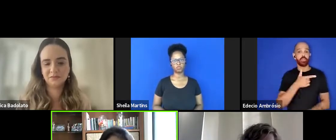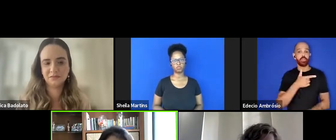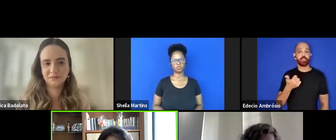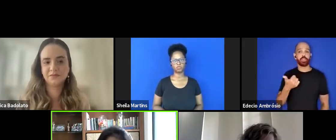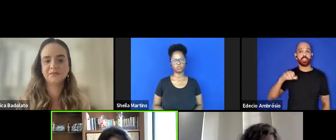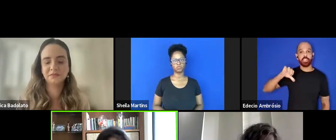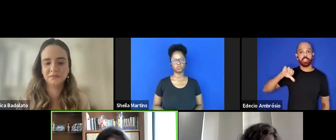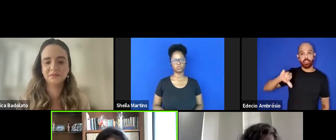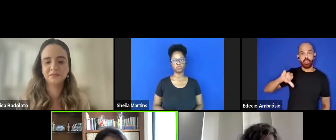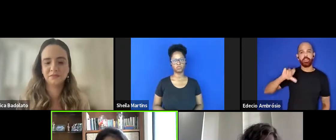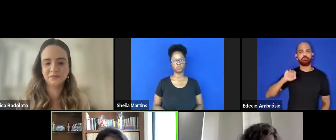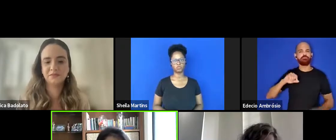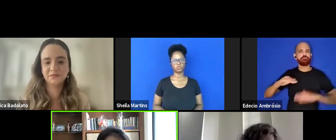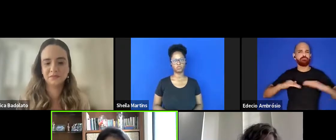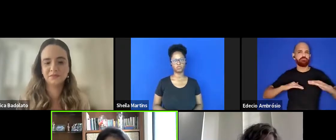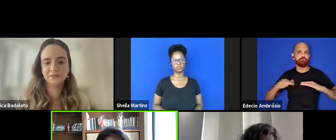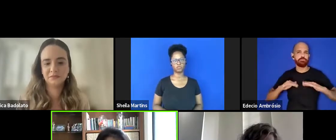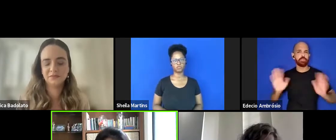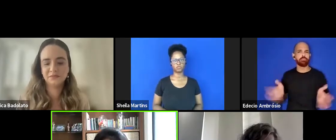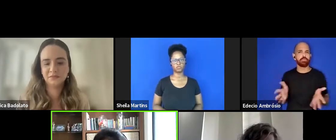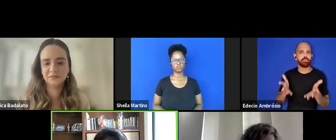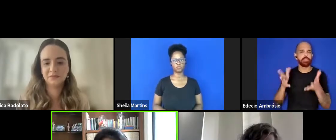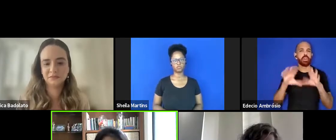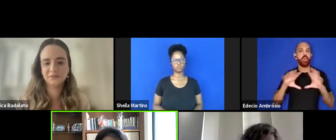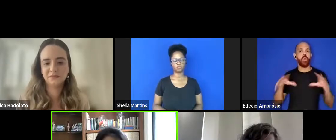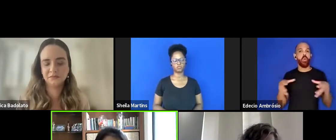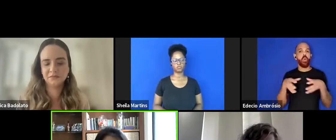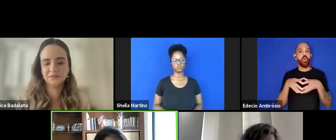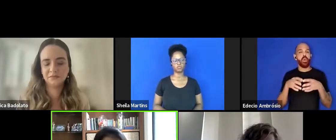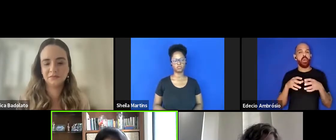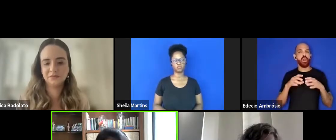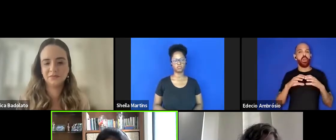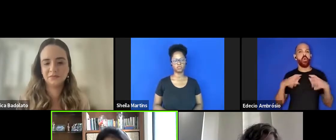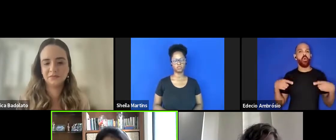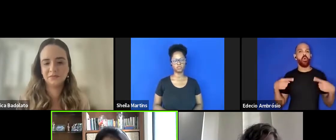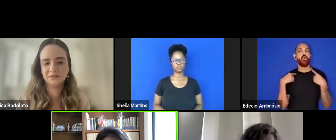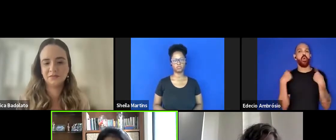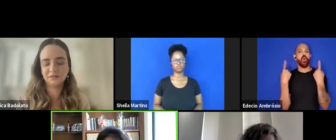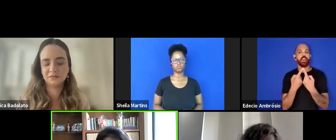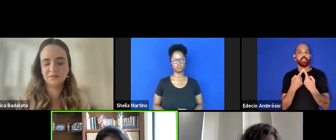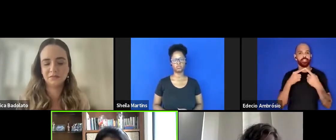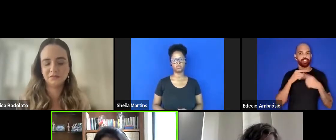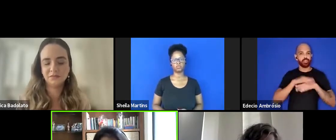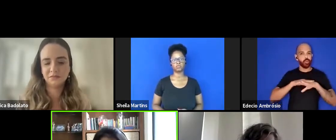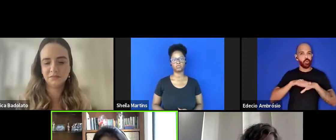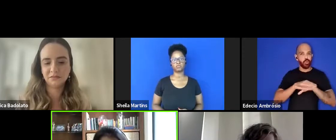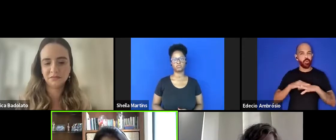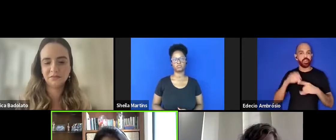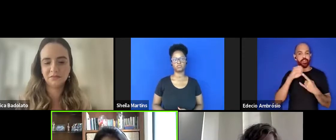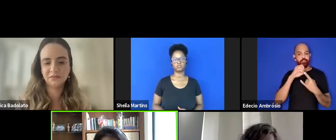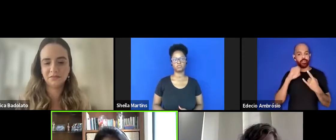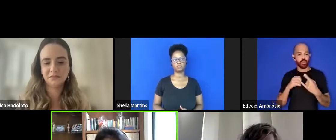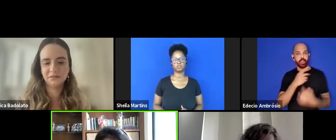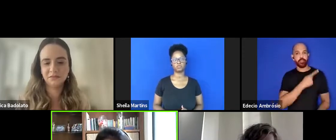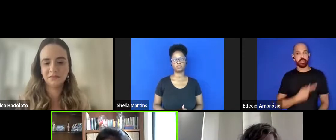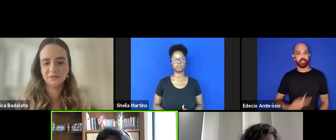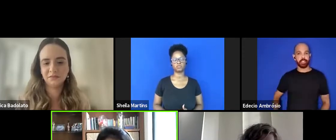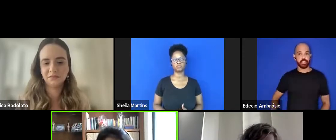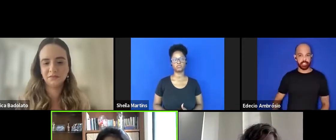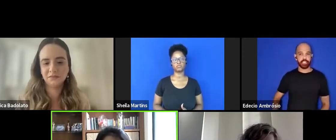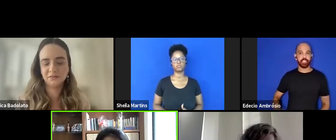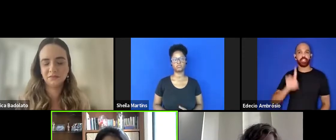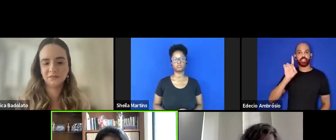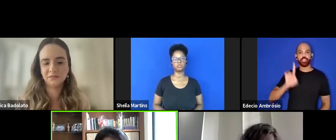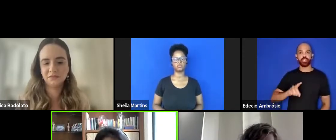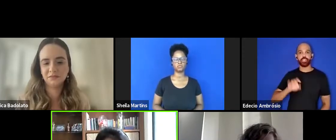nós nos movimentamos, né, para fazer uma roda de conversas, e a Fiocruz, né, a presidência da Fiocruz e a diretoria do